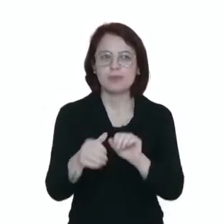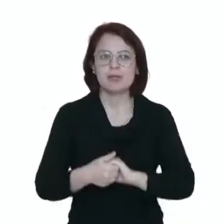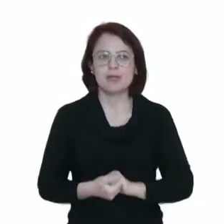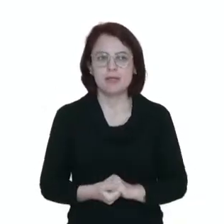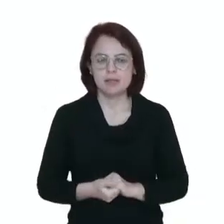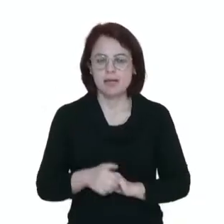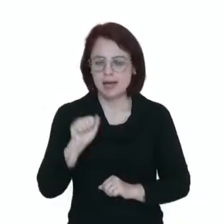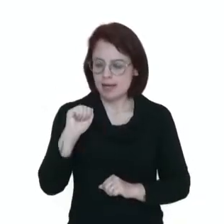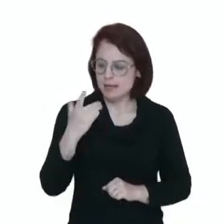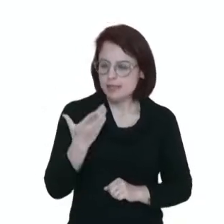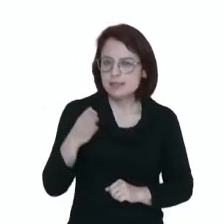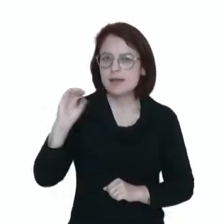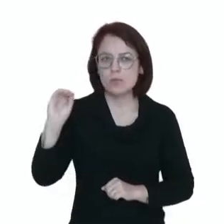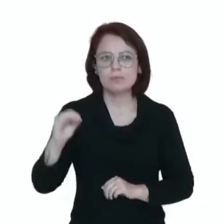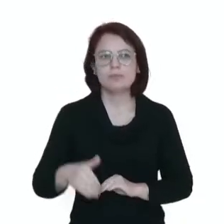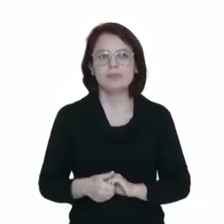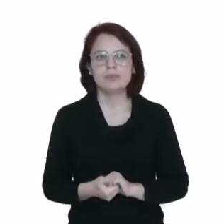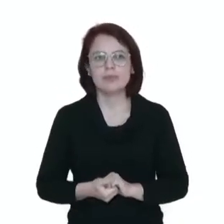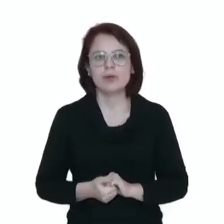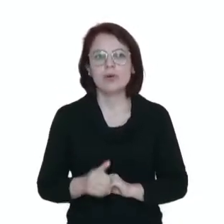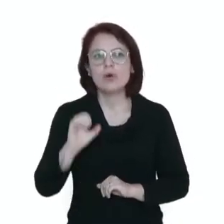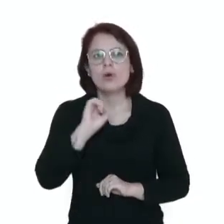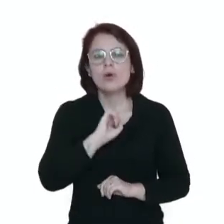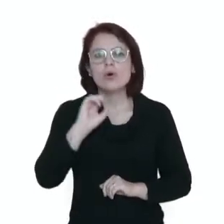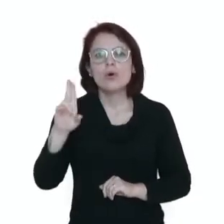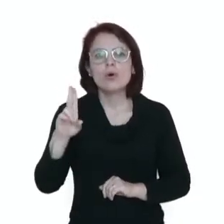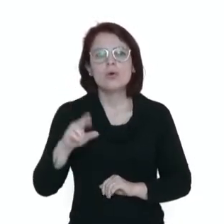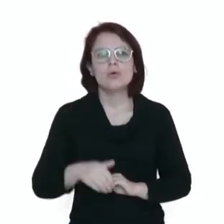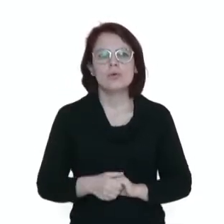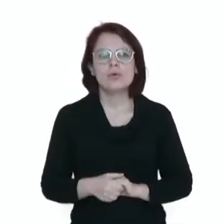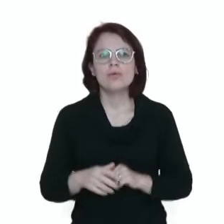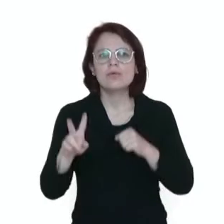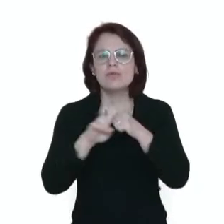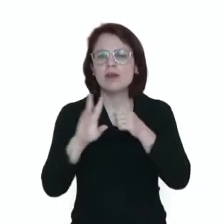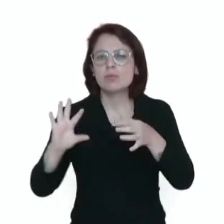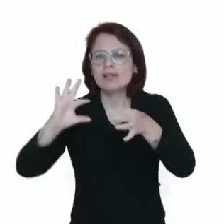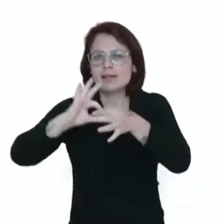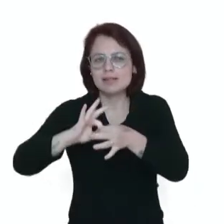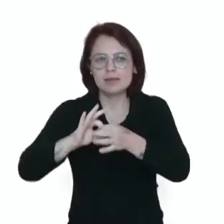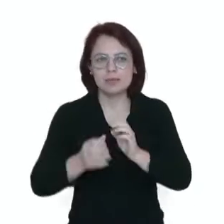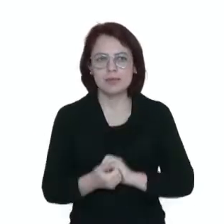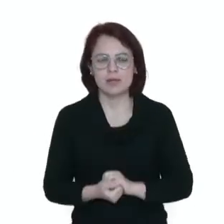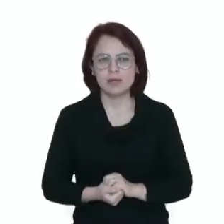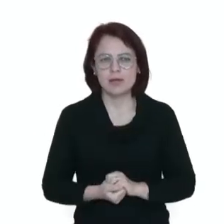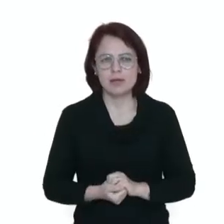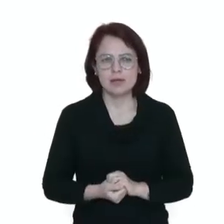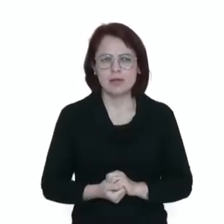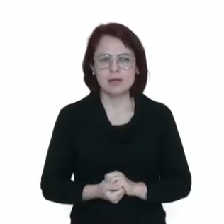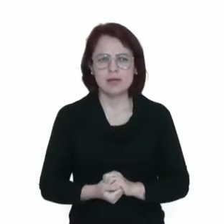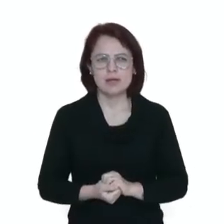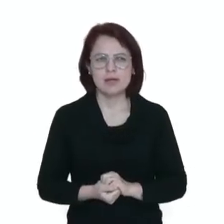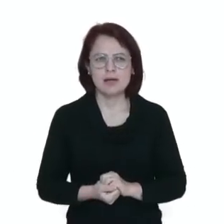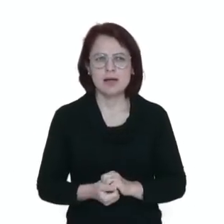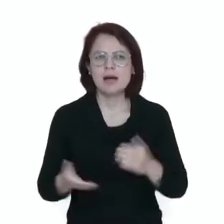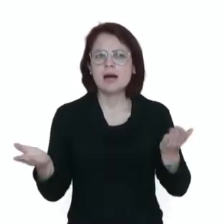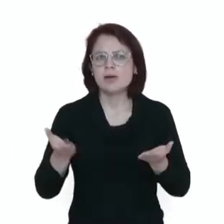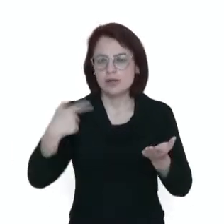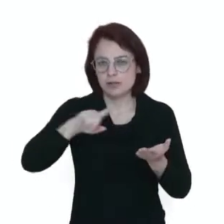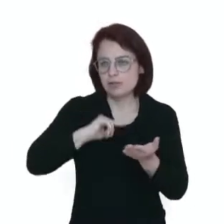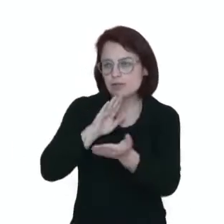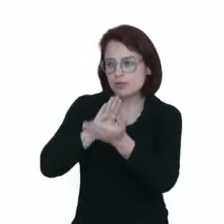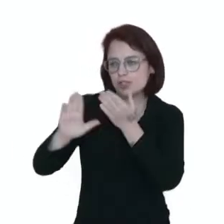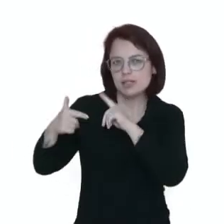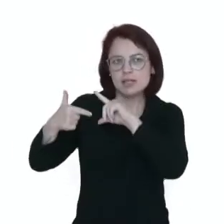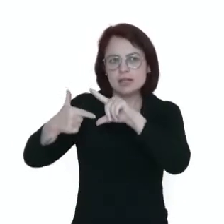ele representa uma ação, ou um verbo de ligação, tá bom? Mas vamos fugir um pouquinho dessa tradição e pensar de modo mais